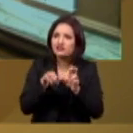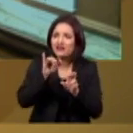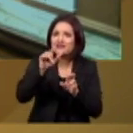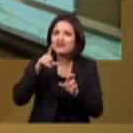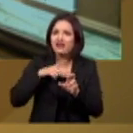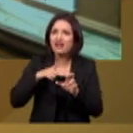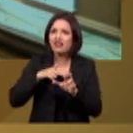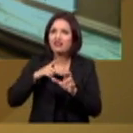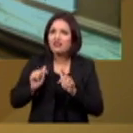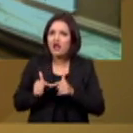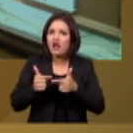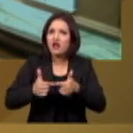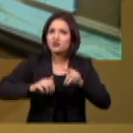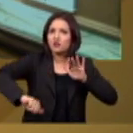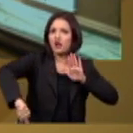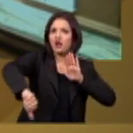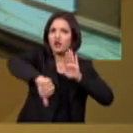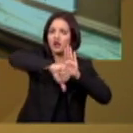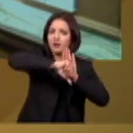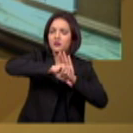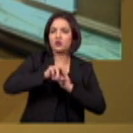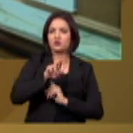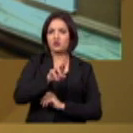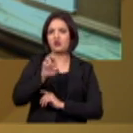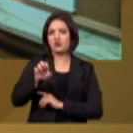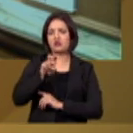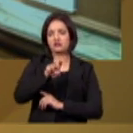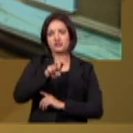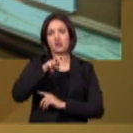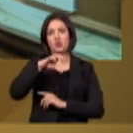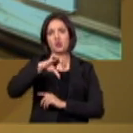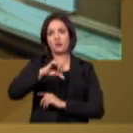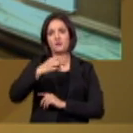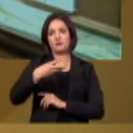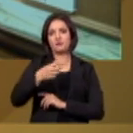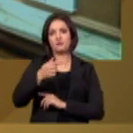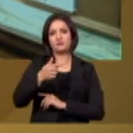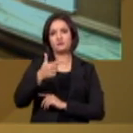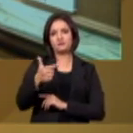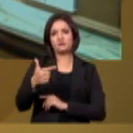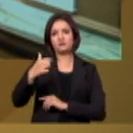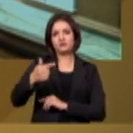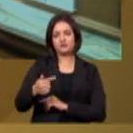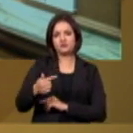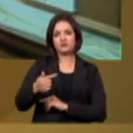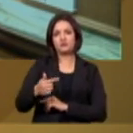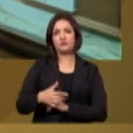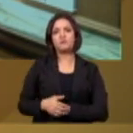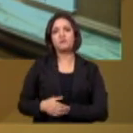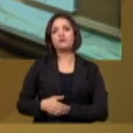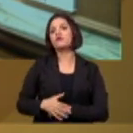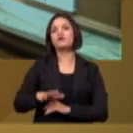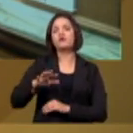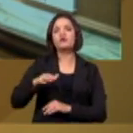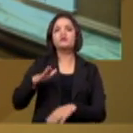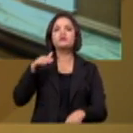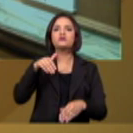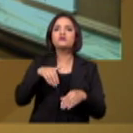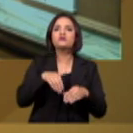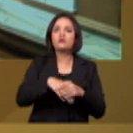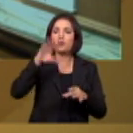criminosa recurso extraordinário 597 27 aquário